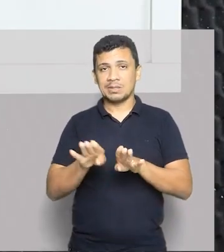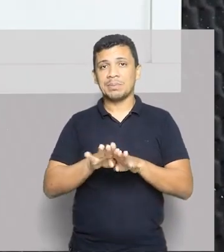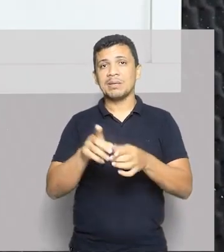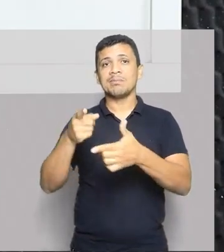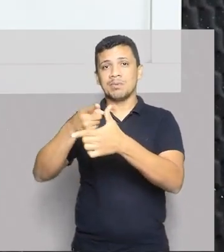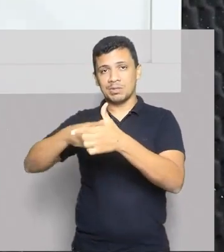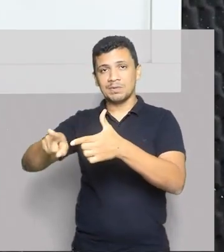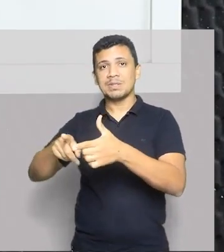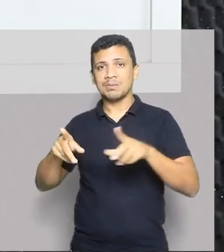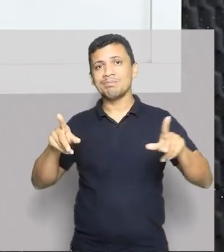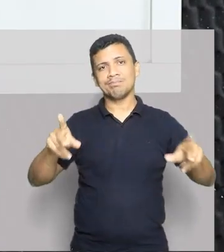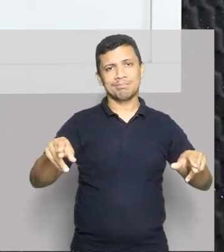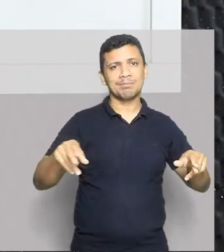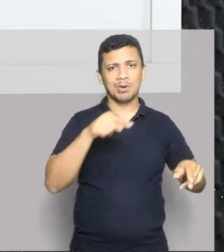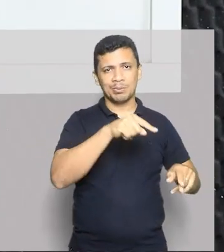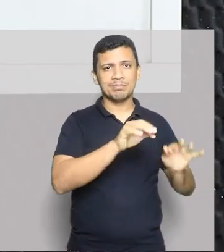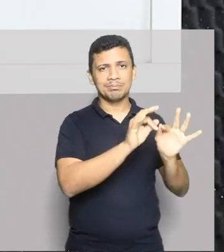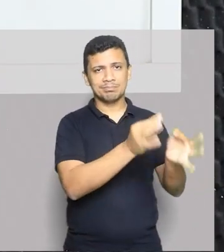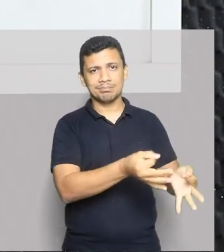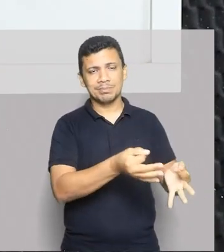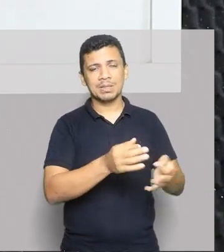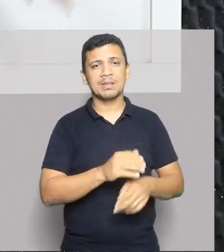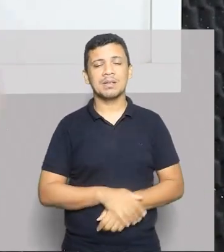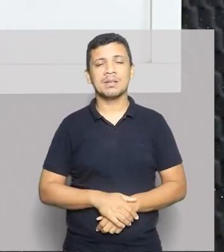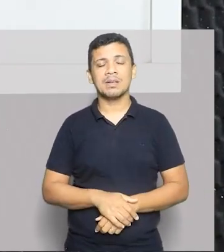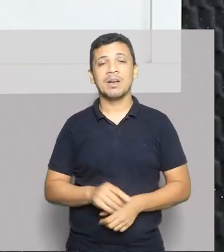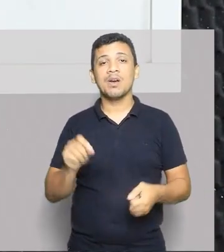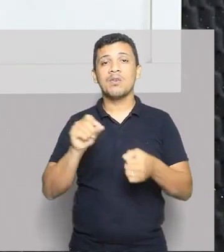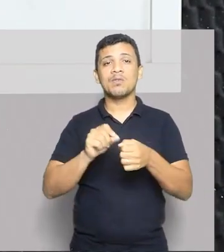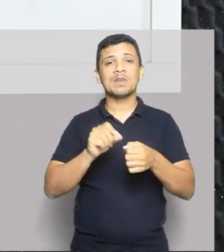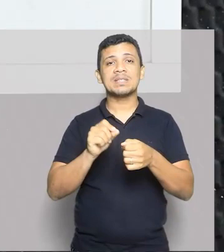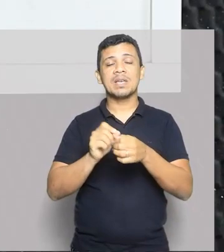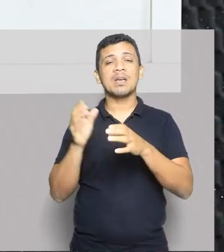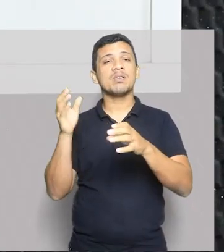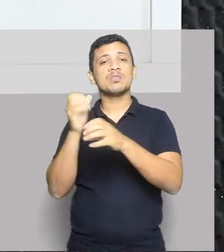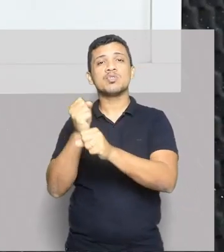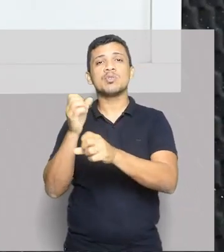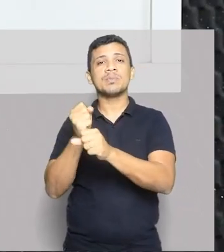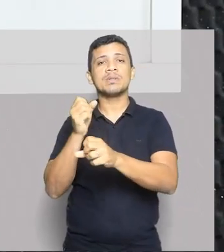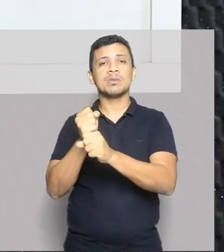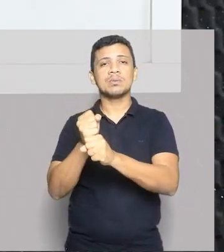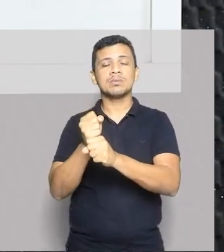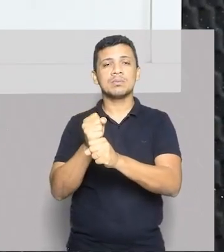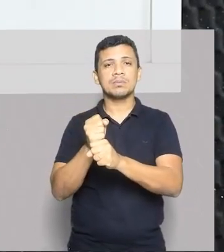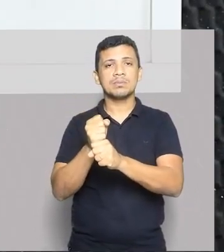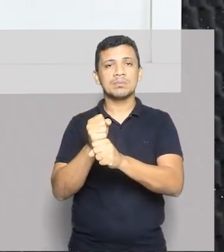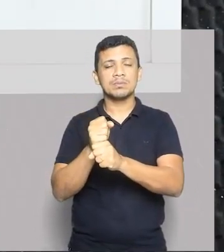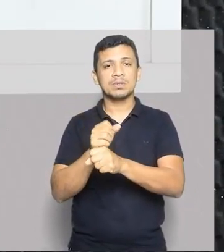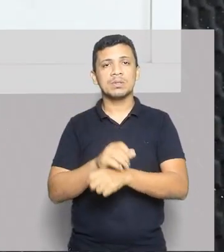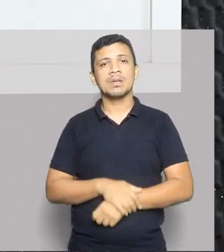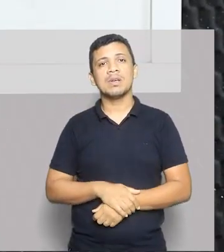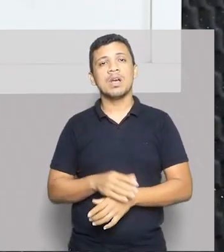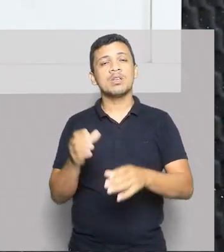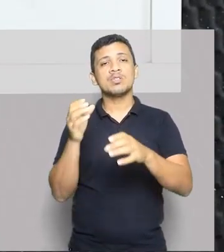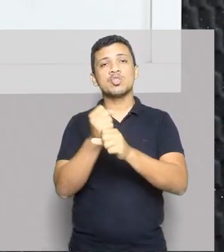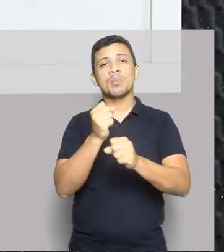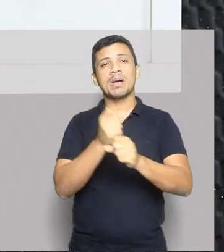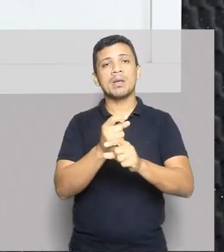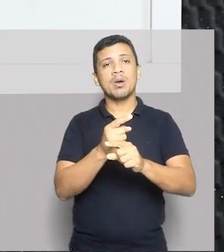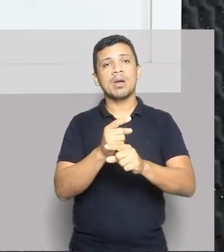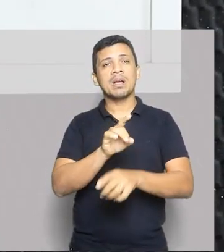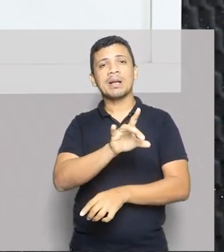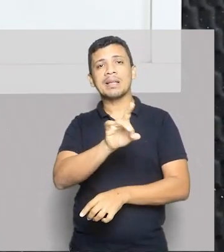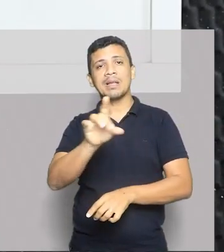média simples, só que aqui ó, você vai fazer o somatório do produto de